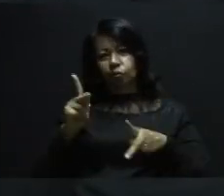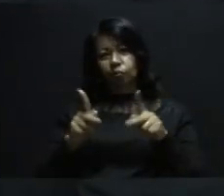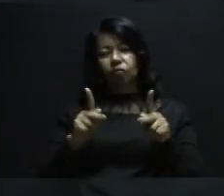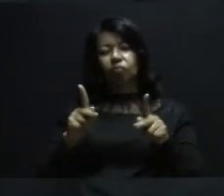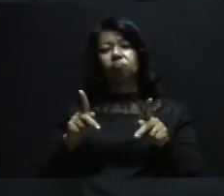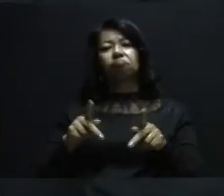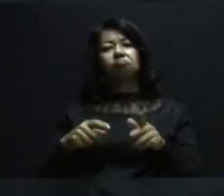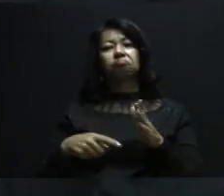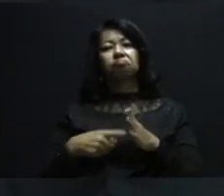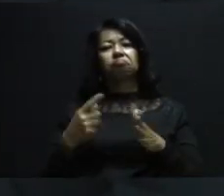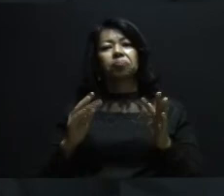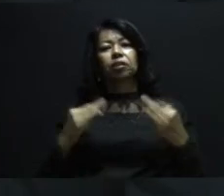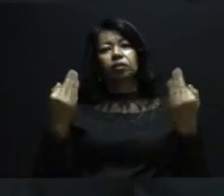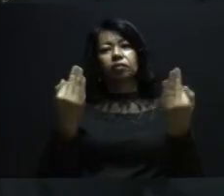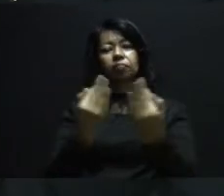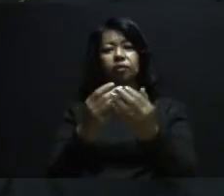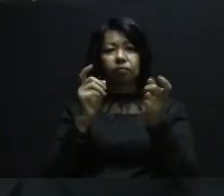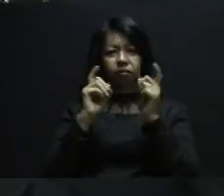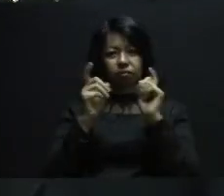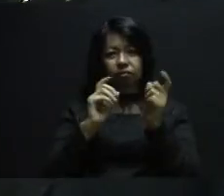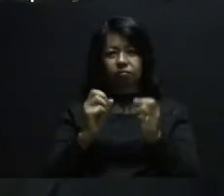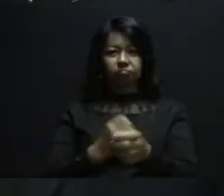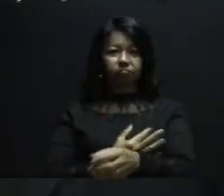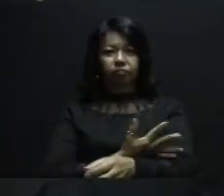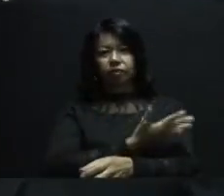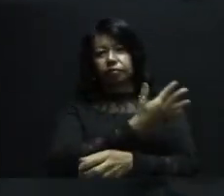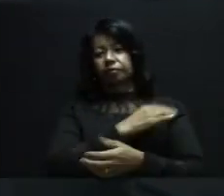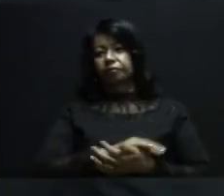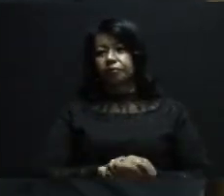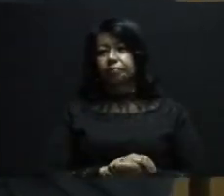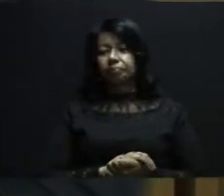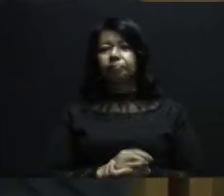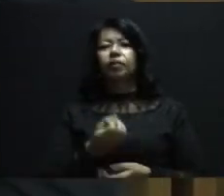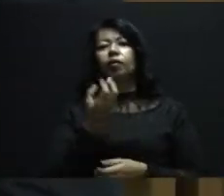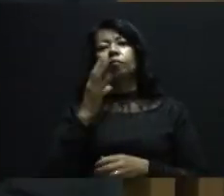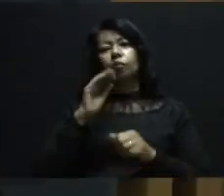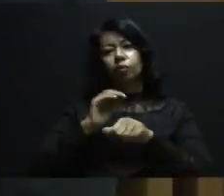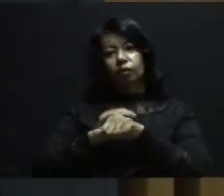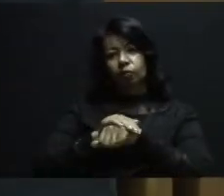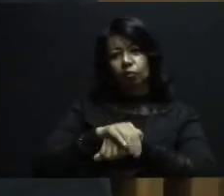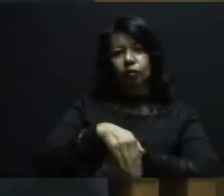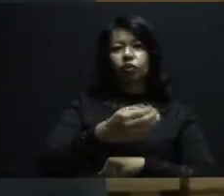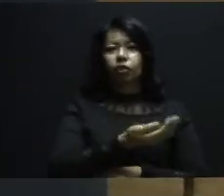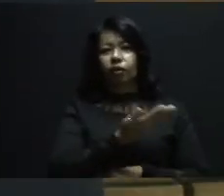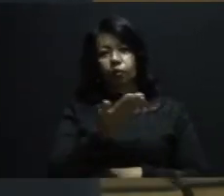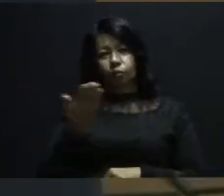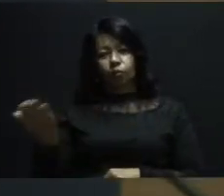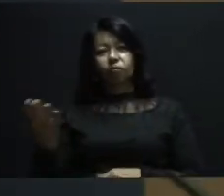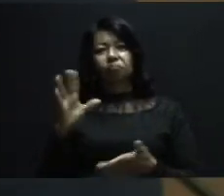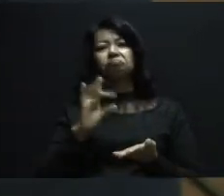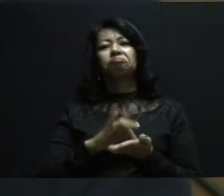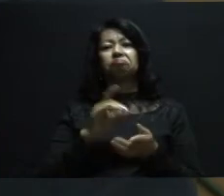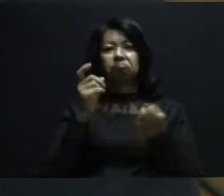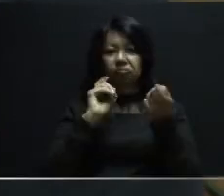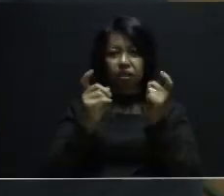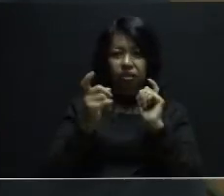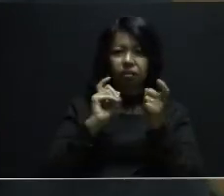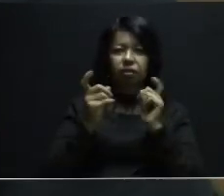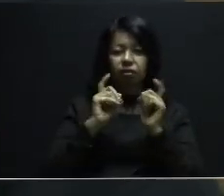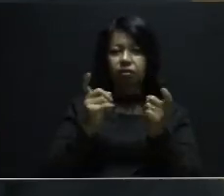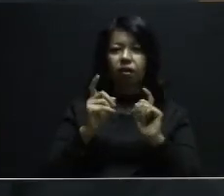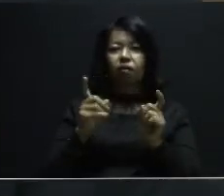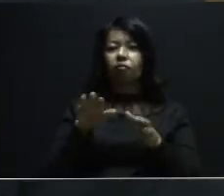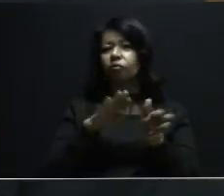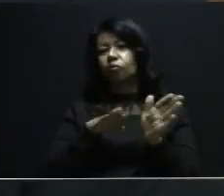as famílias hoje, uma sessão tão emocionante. Uma boa noite. Boa noite a todos. Realmente essa sessão, todos